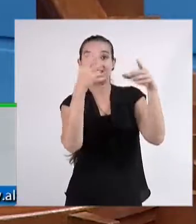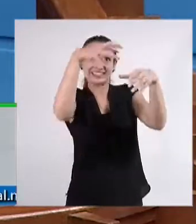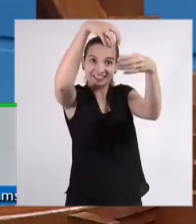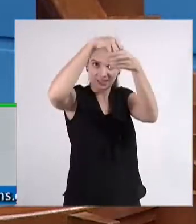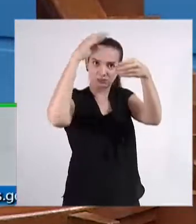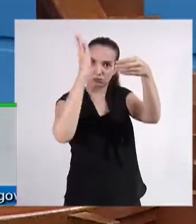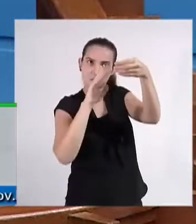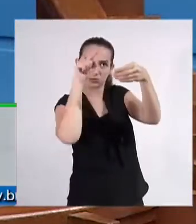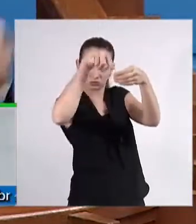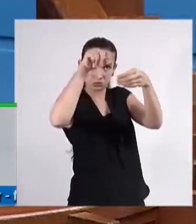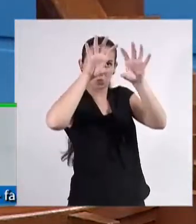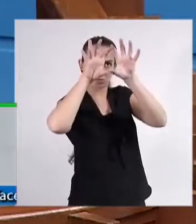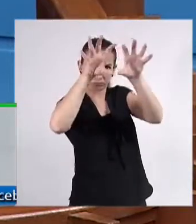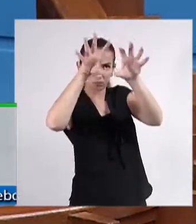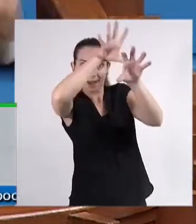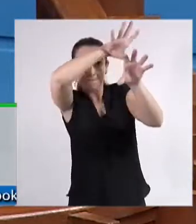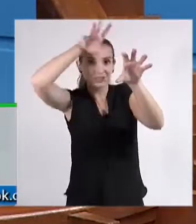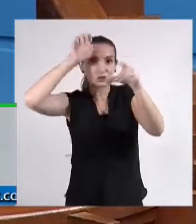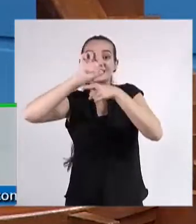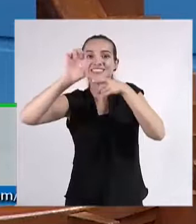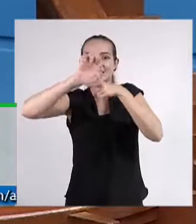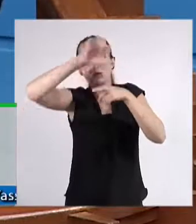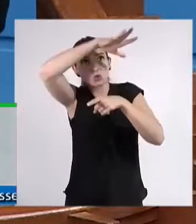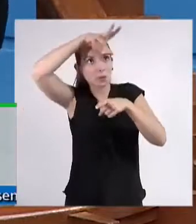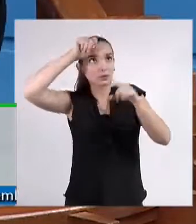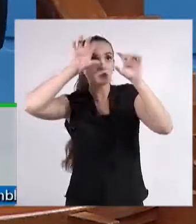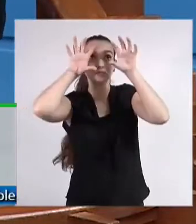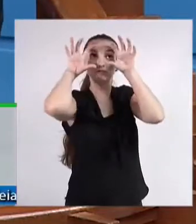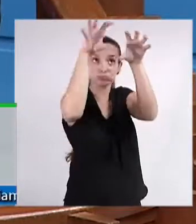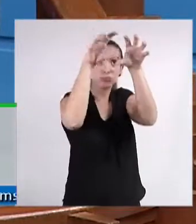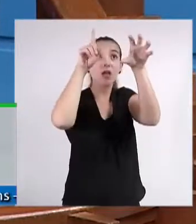dos brasileiros e ninguém tem que